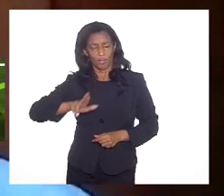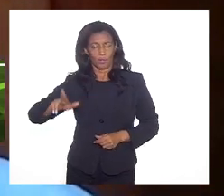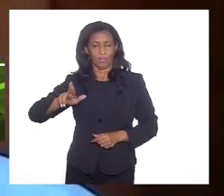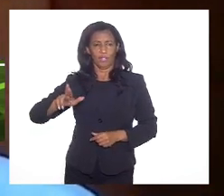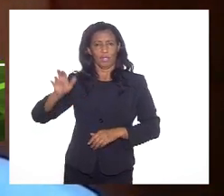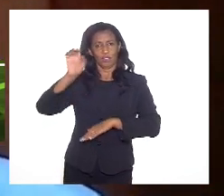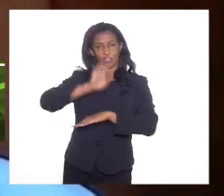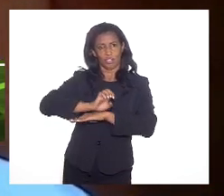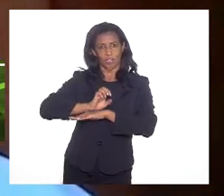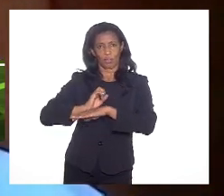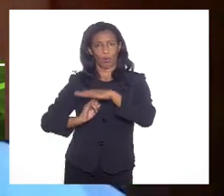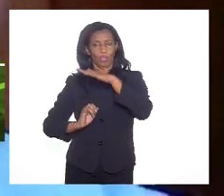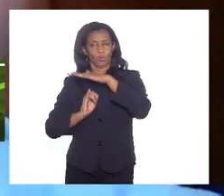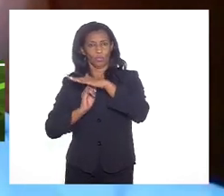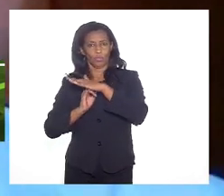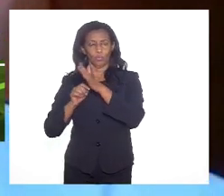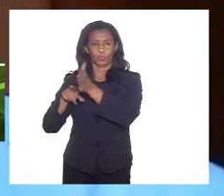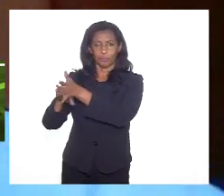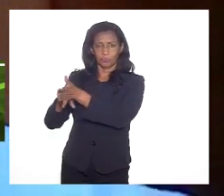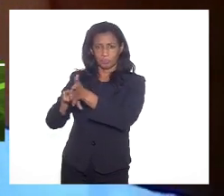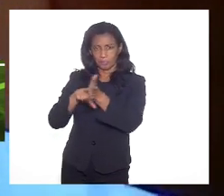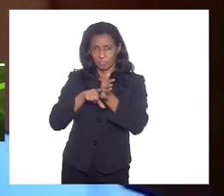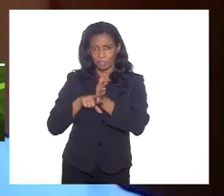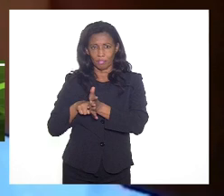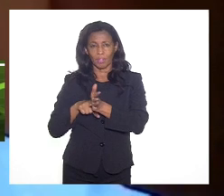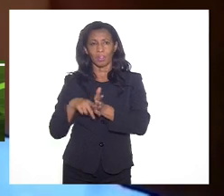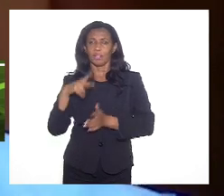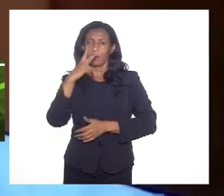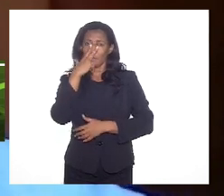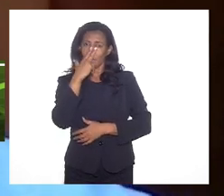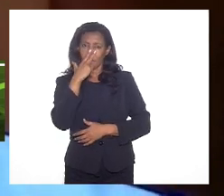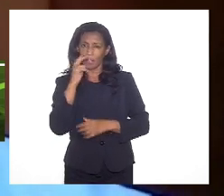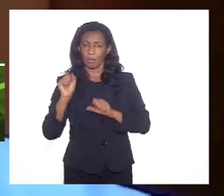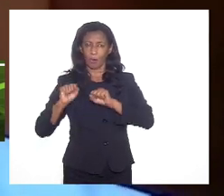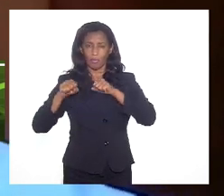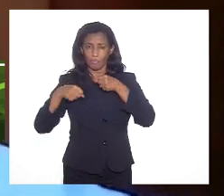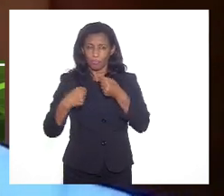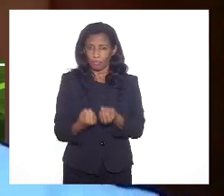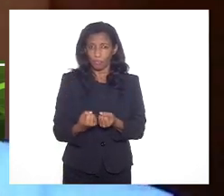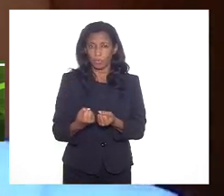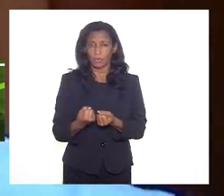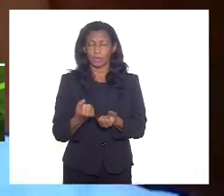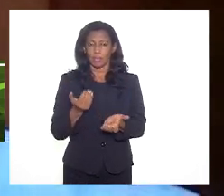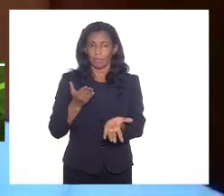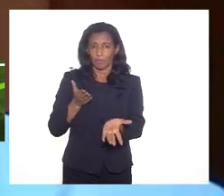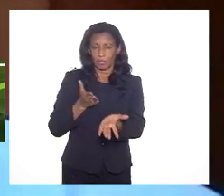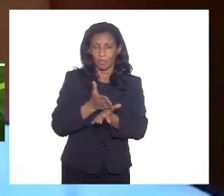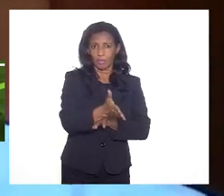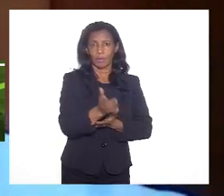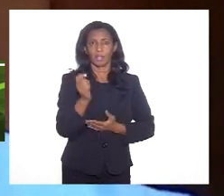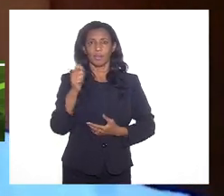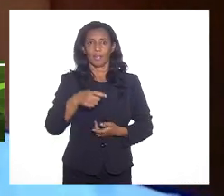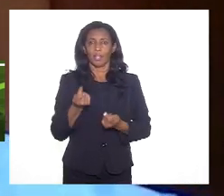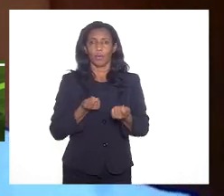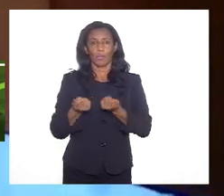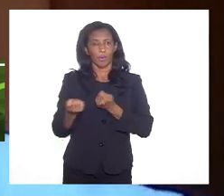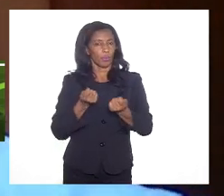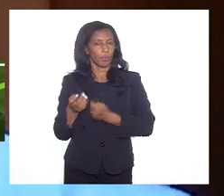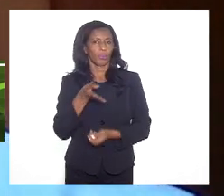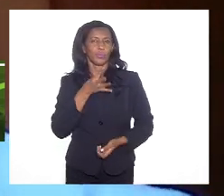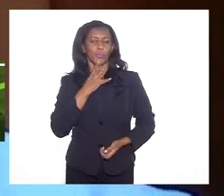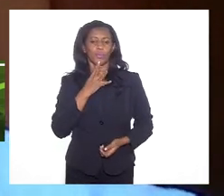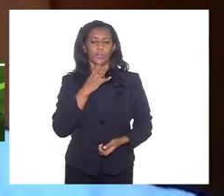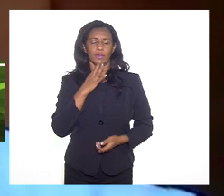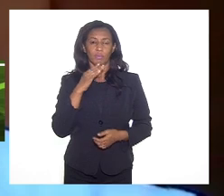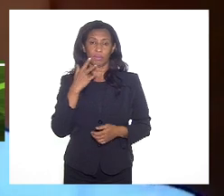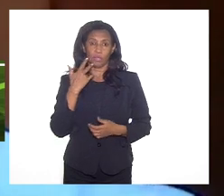pesquisa federais e estaduais. Então, isso me parece um grande potencial para alavancar aqui a chamada economia do conhecimento. A